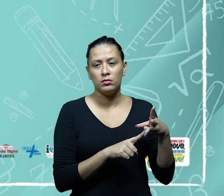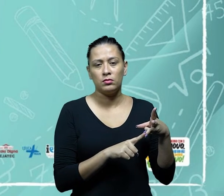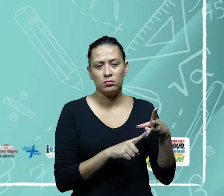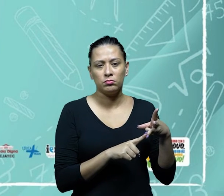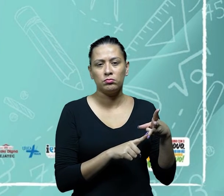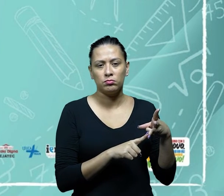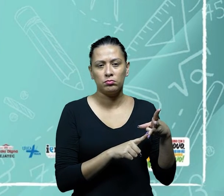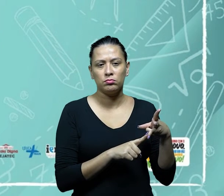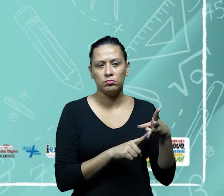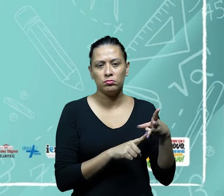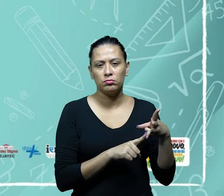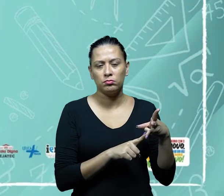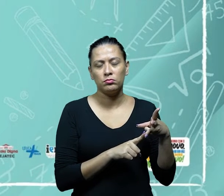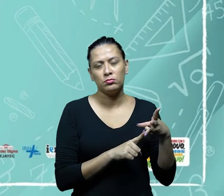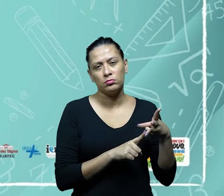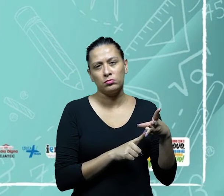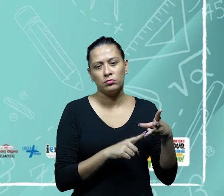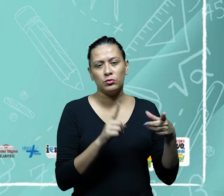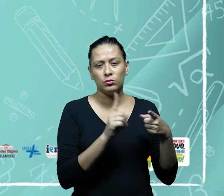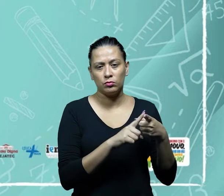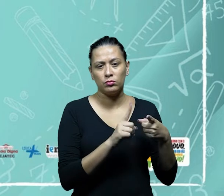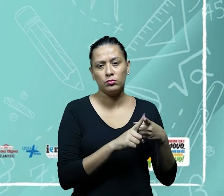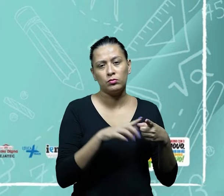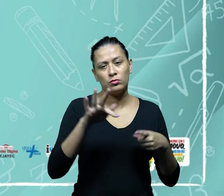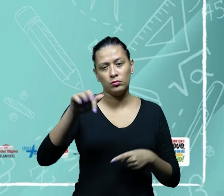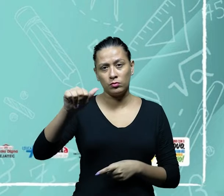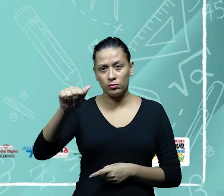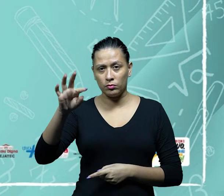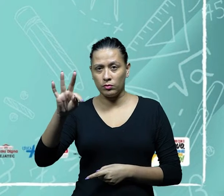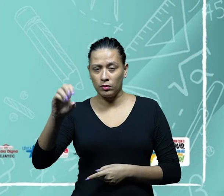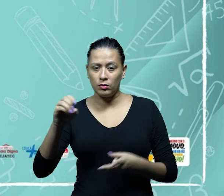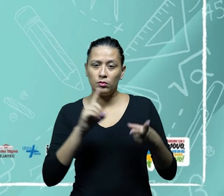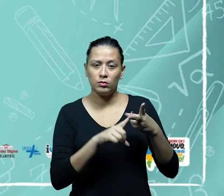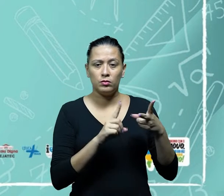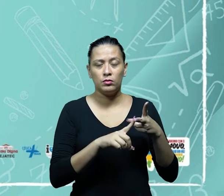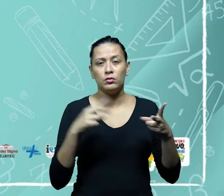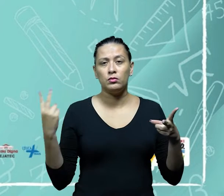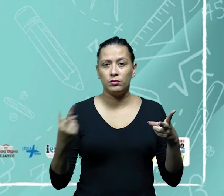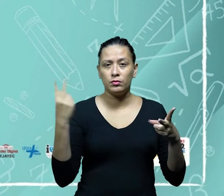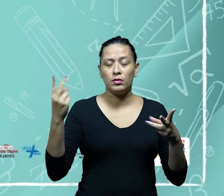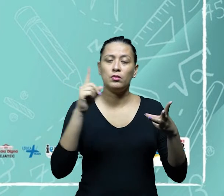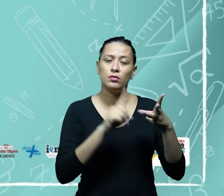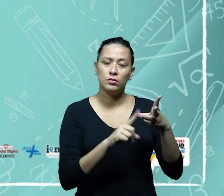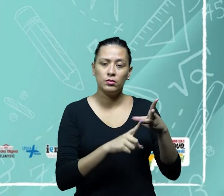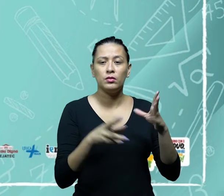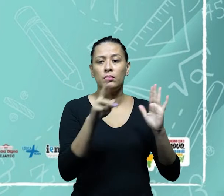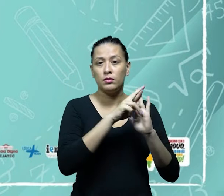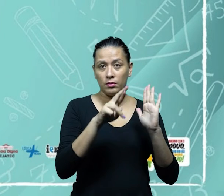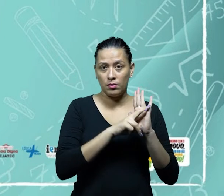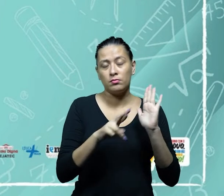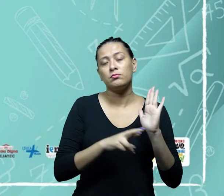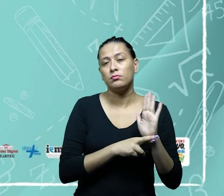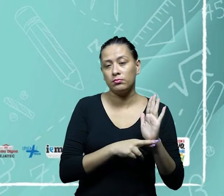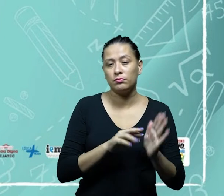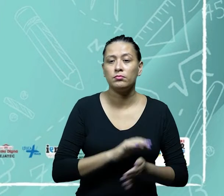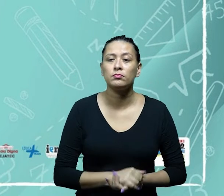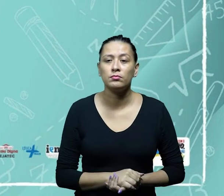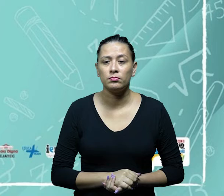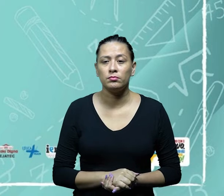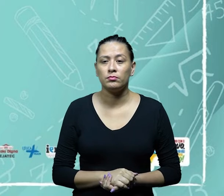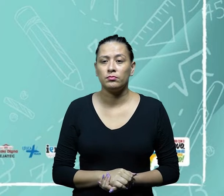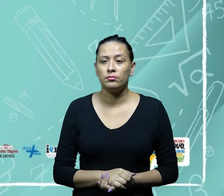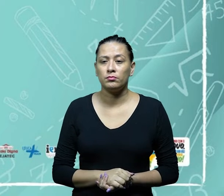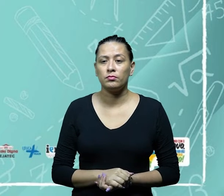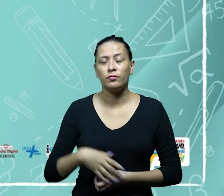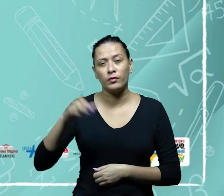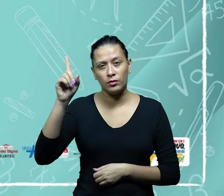três elementos da tridimensionalidade ética né o fato né a norma e o